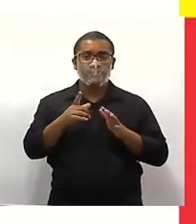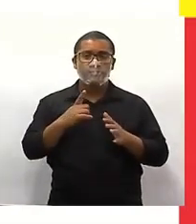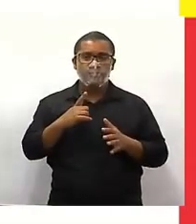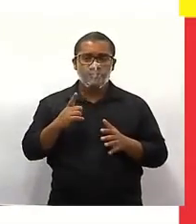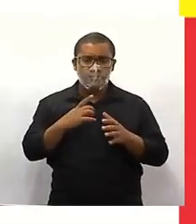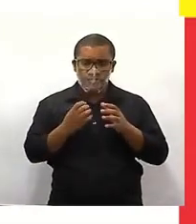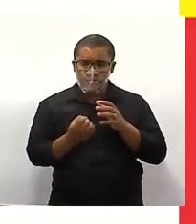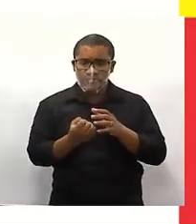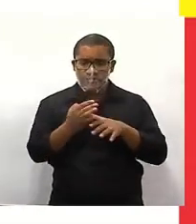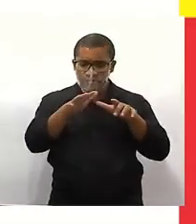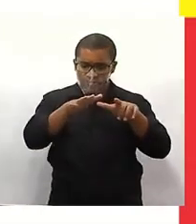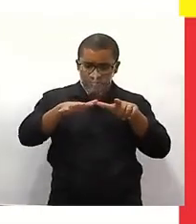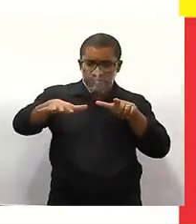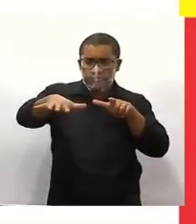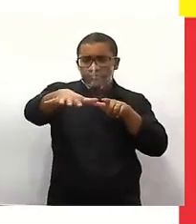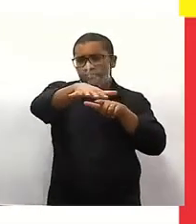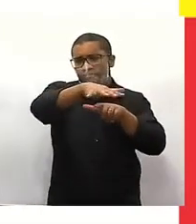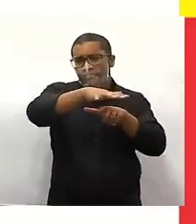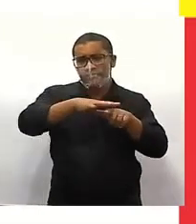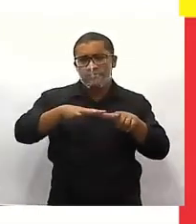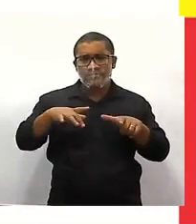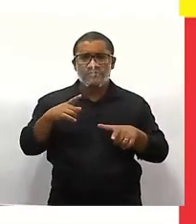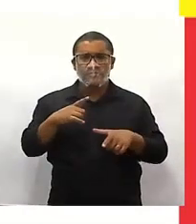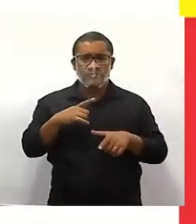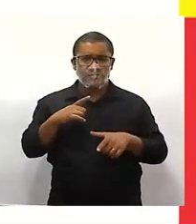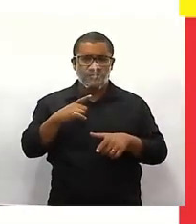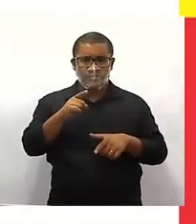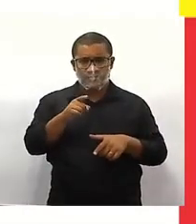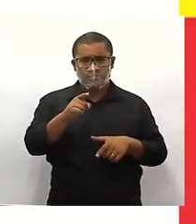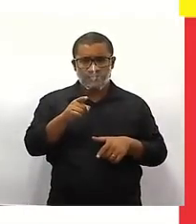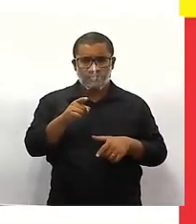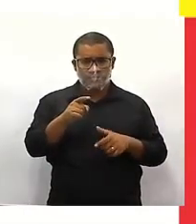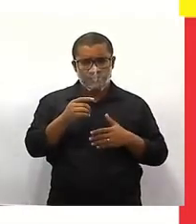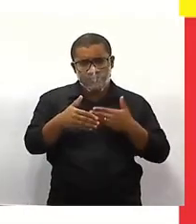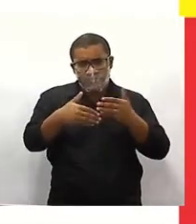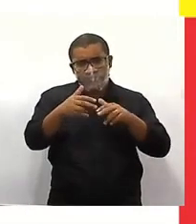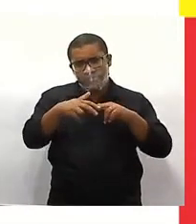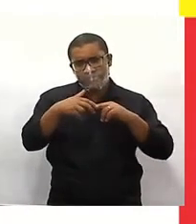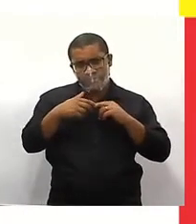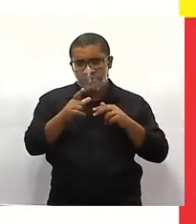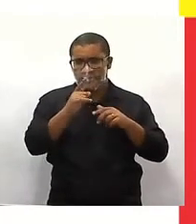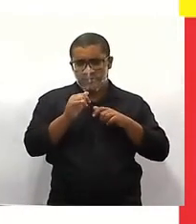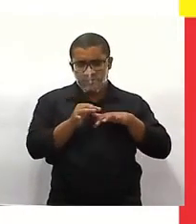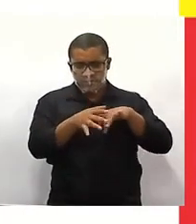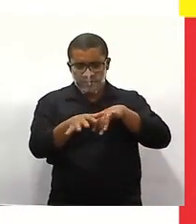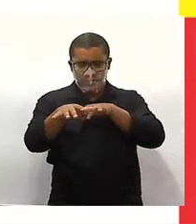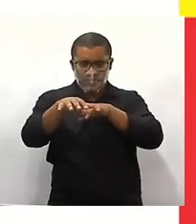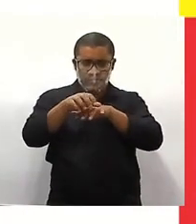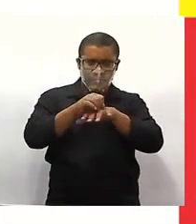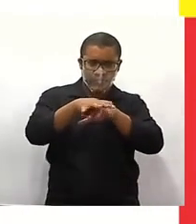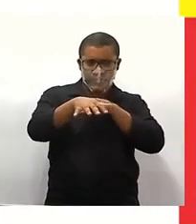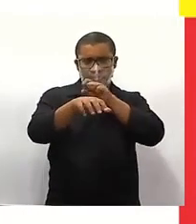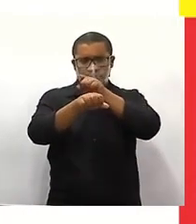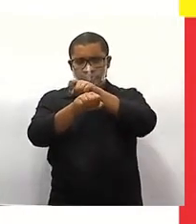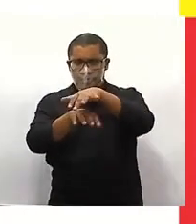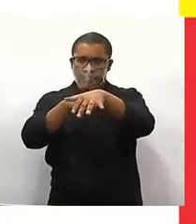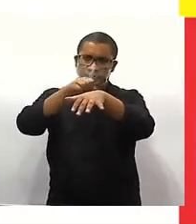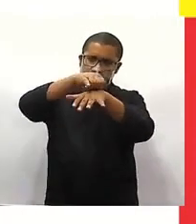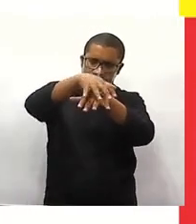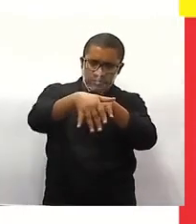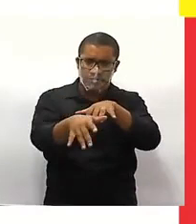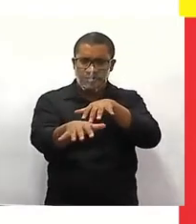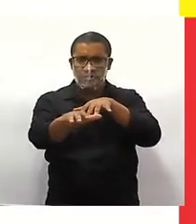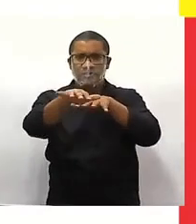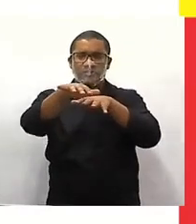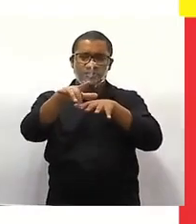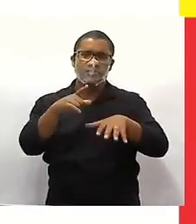gerando superfícies, né? Esse tipo de formação de predomínio dos processos fluviais, sobre os marinhos, gerando a superfície plana